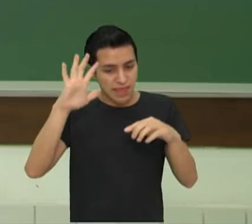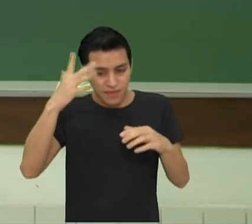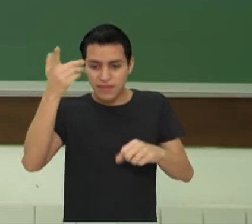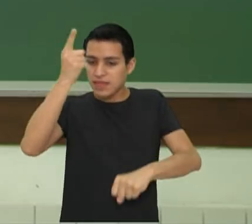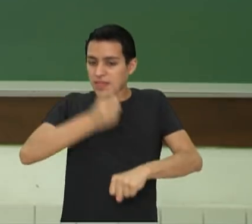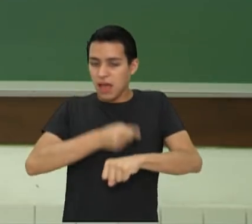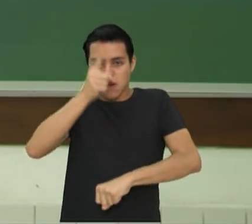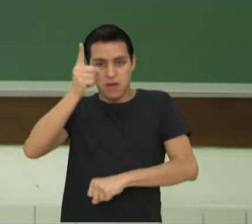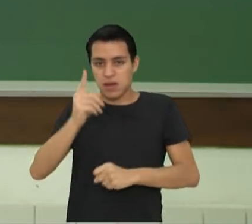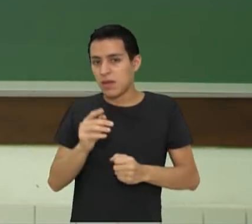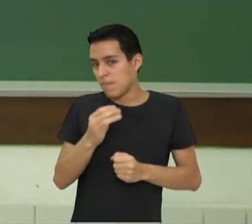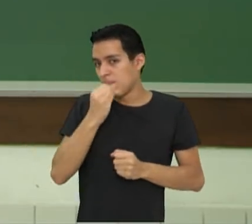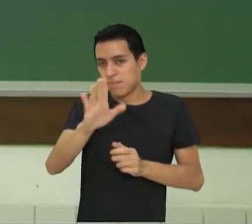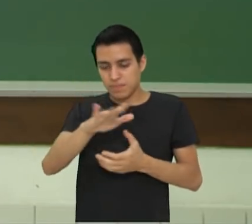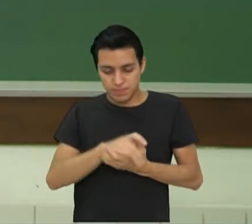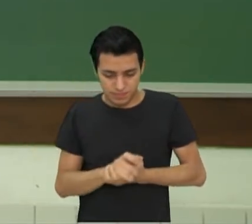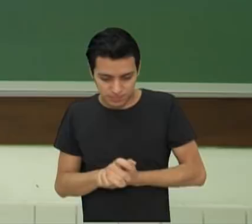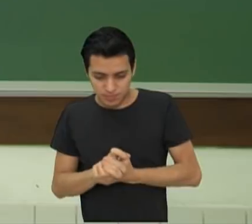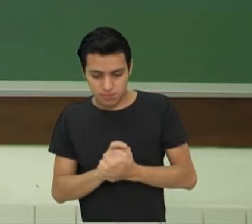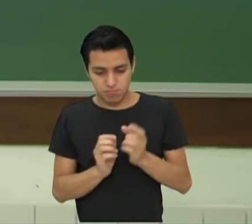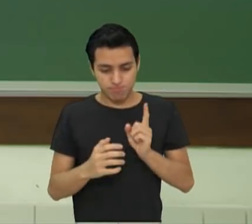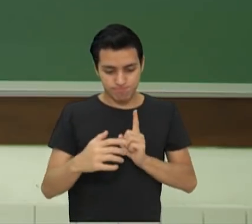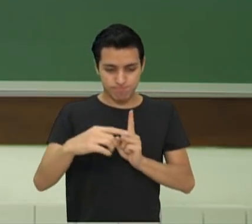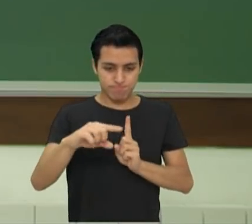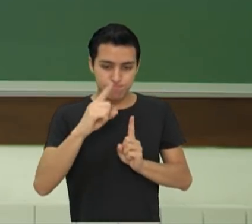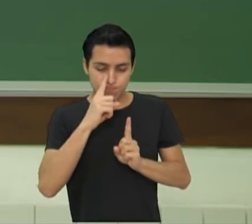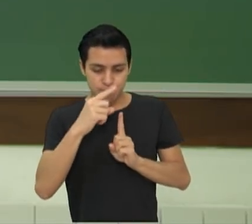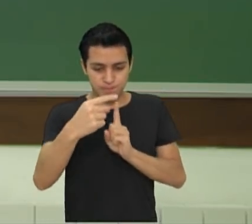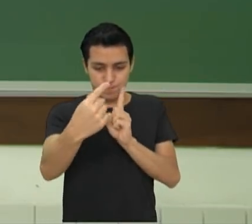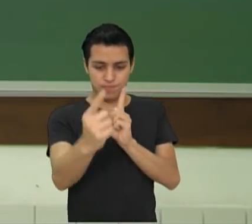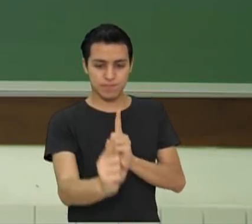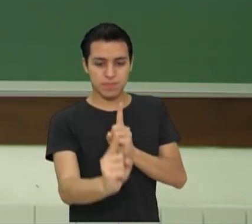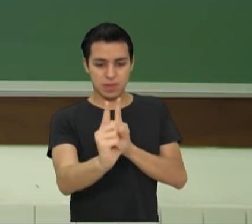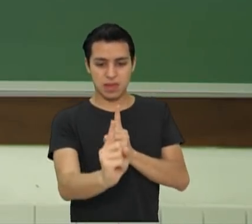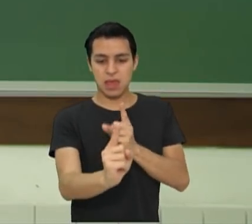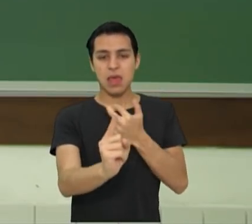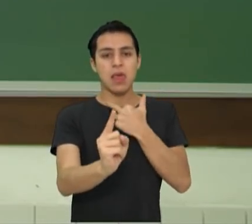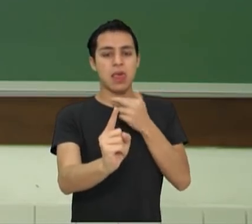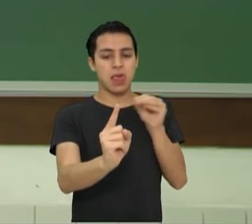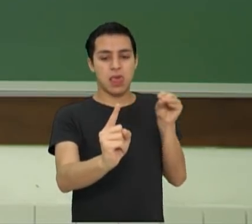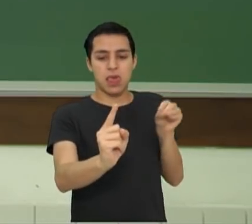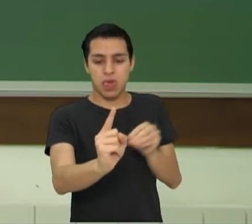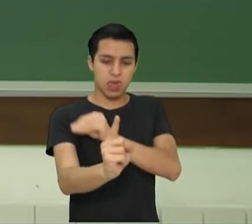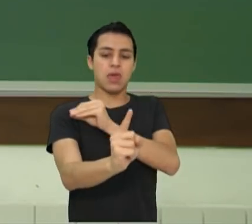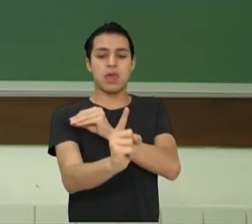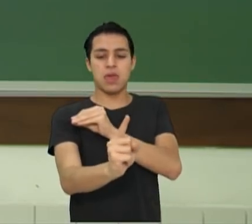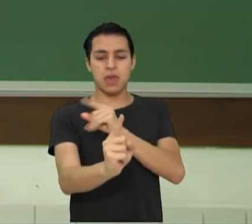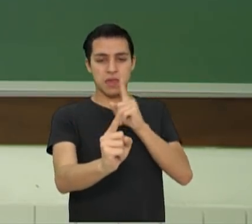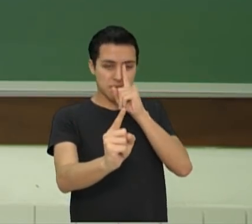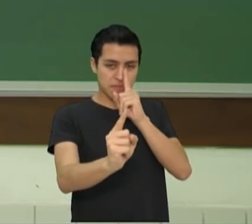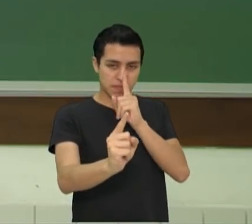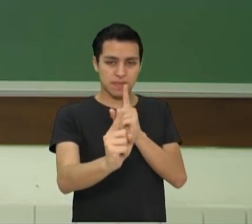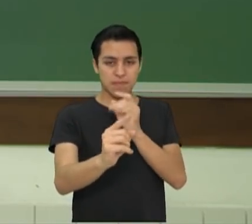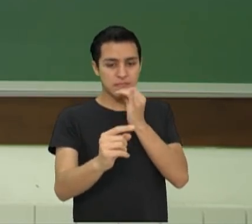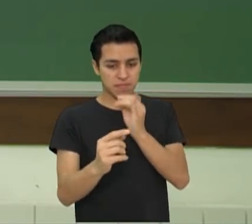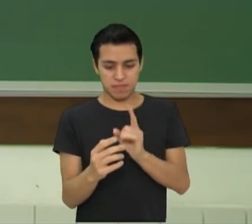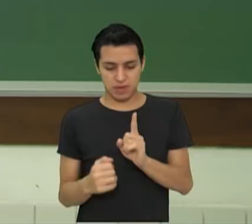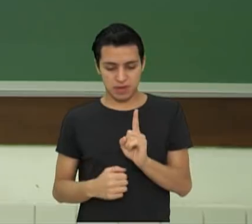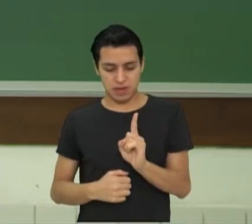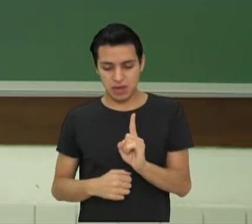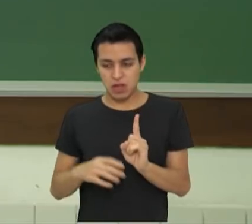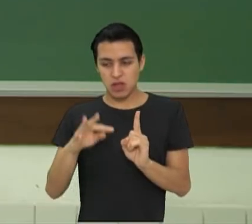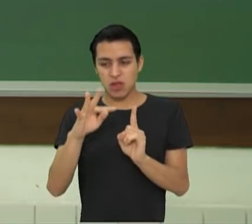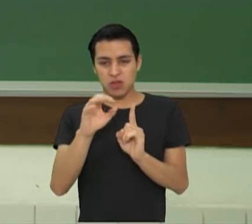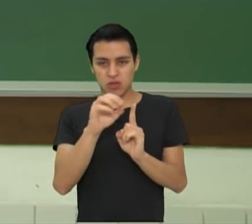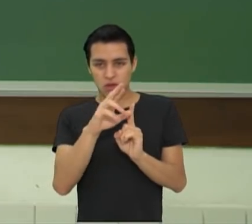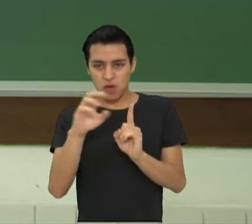Então, assim, você, com o teu rei, você não pode colocá-lo em xeque. Você não pode, por exemplo, a torre está lá no canto,